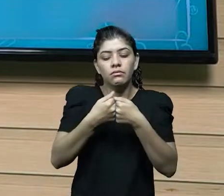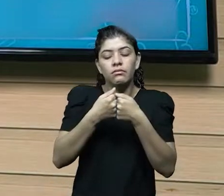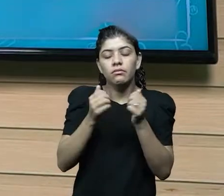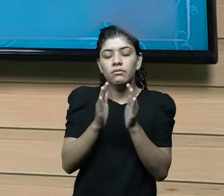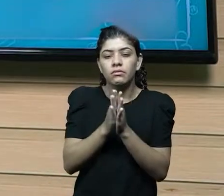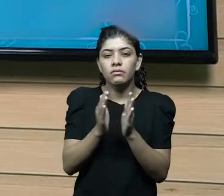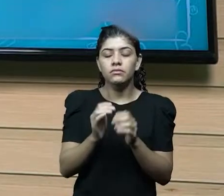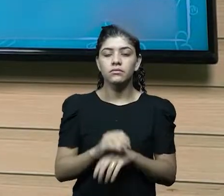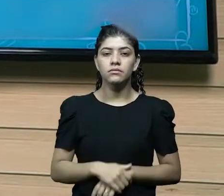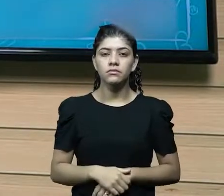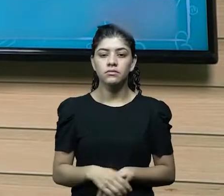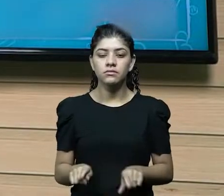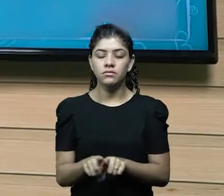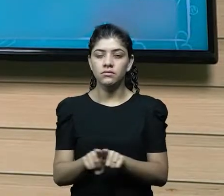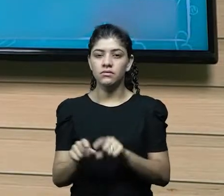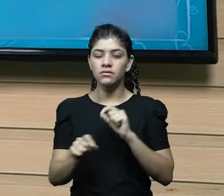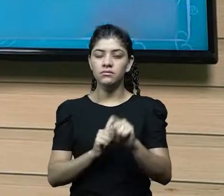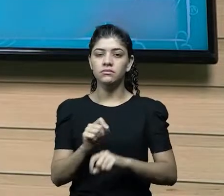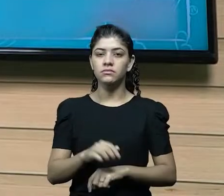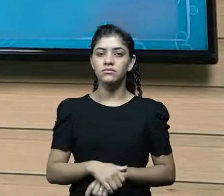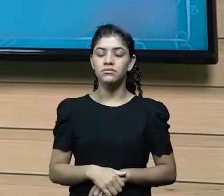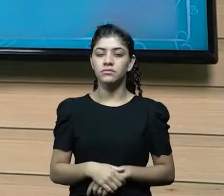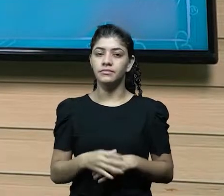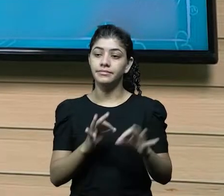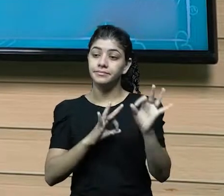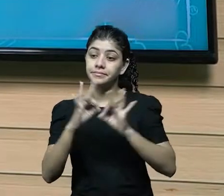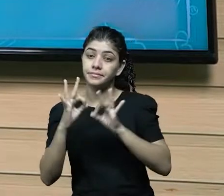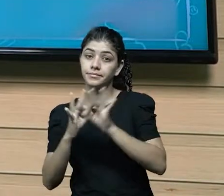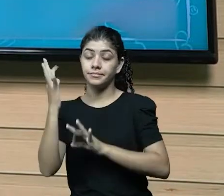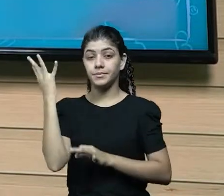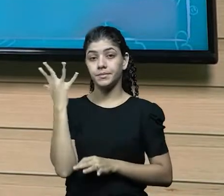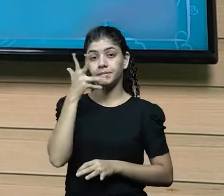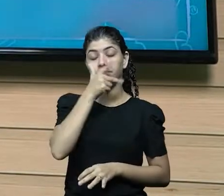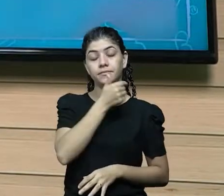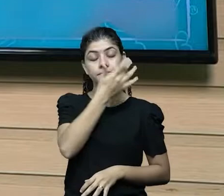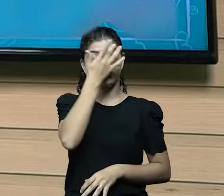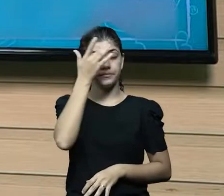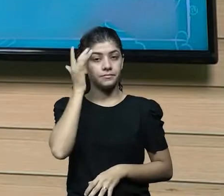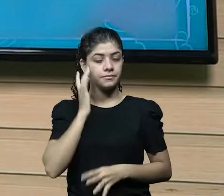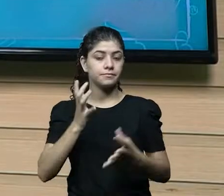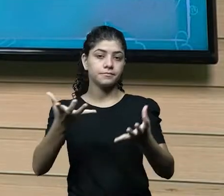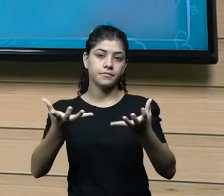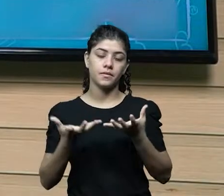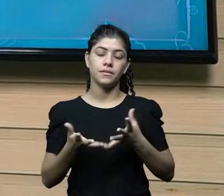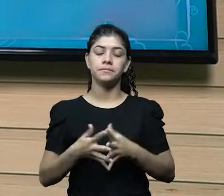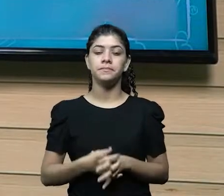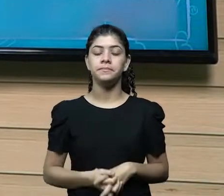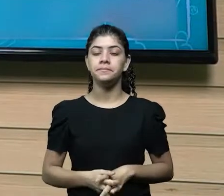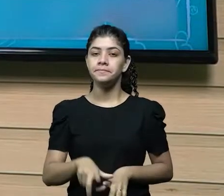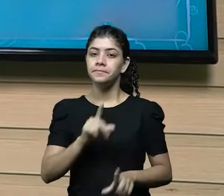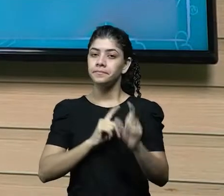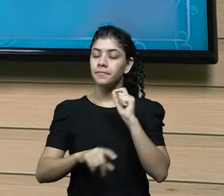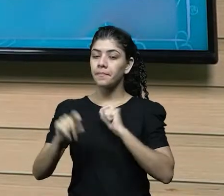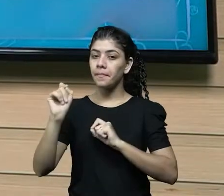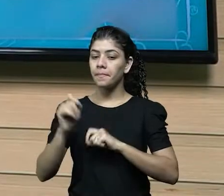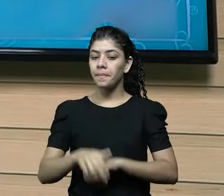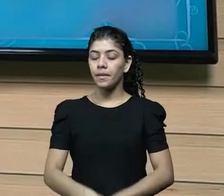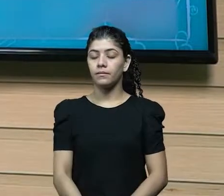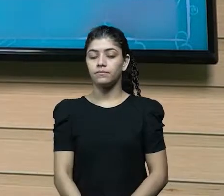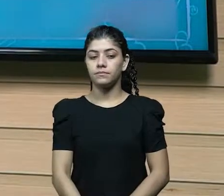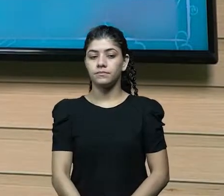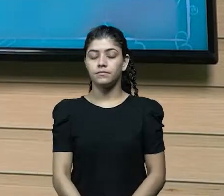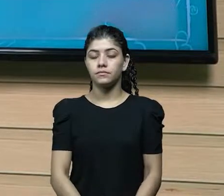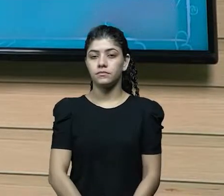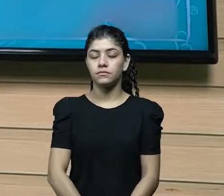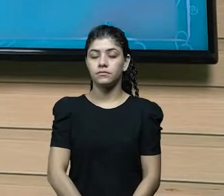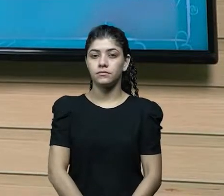e, claro, tá? Deixar o design, o local do jeito que a pessoa quer. Além de, sim,